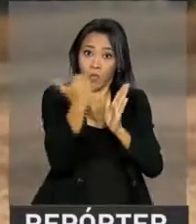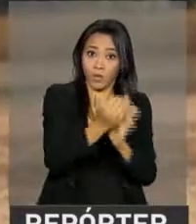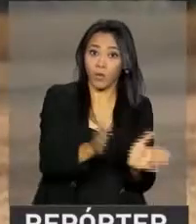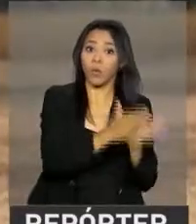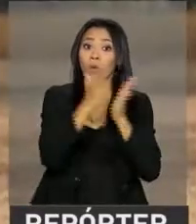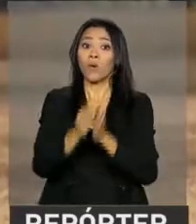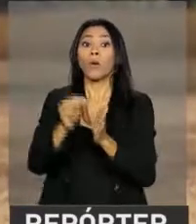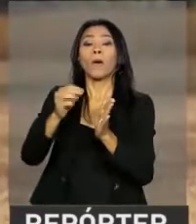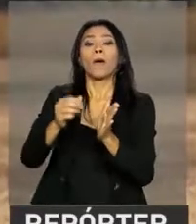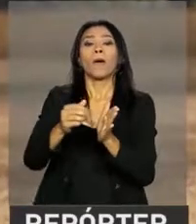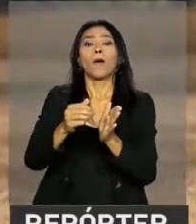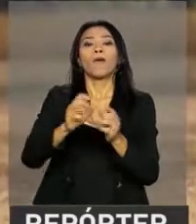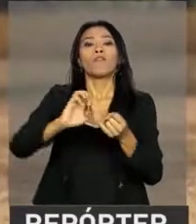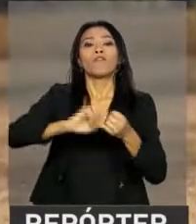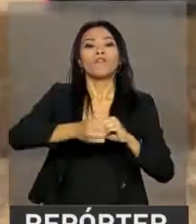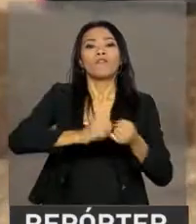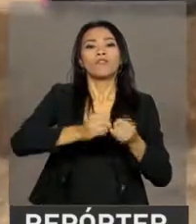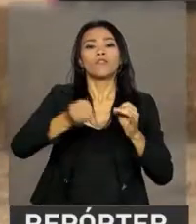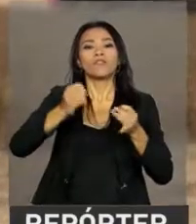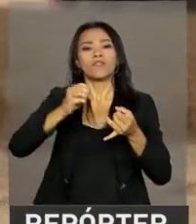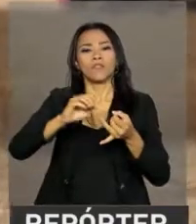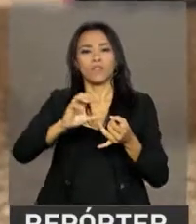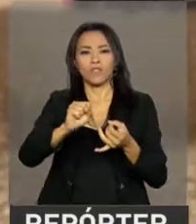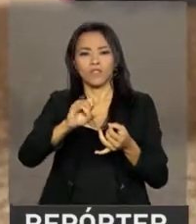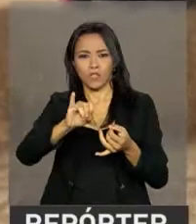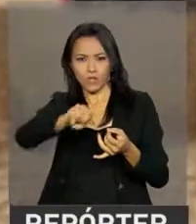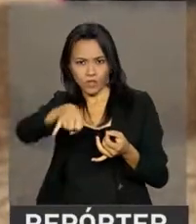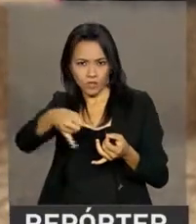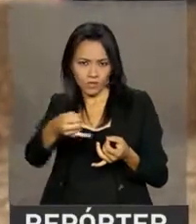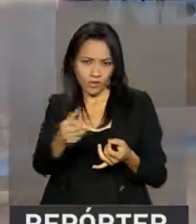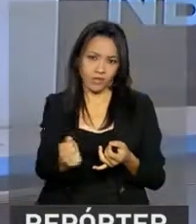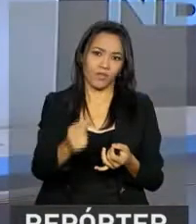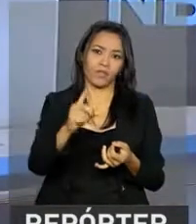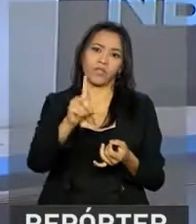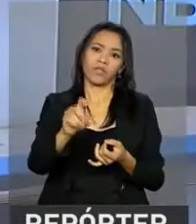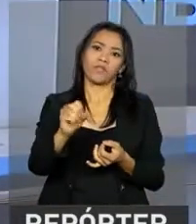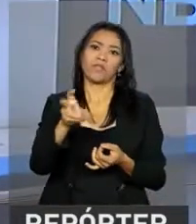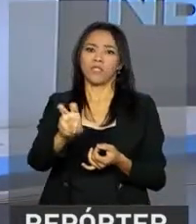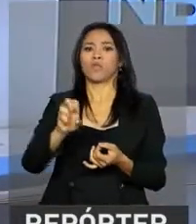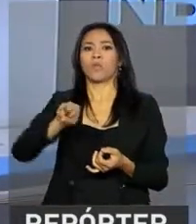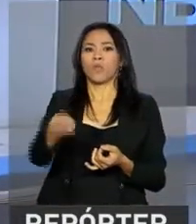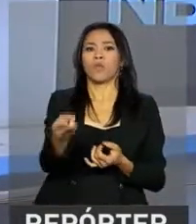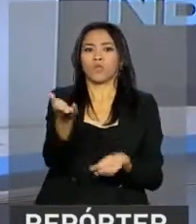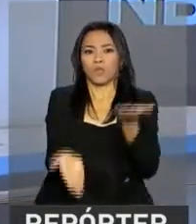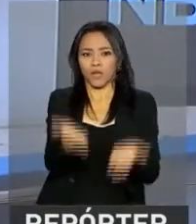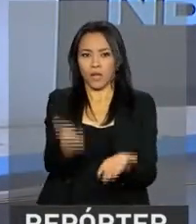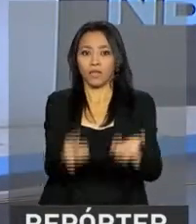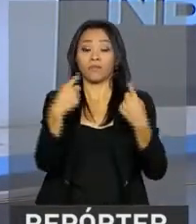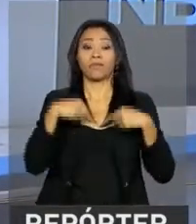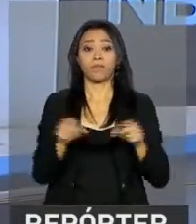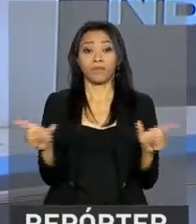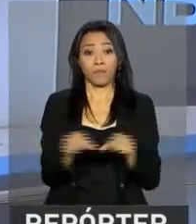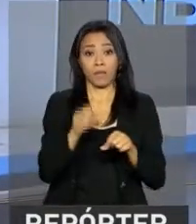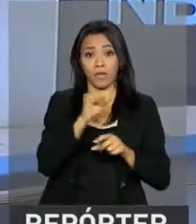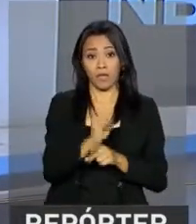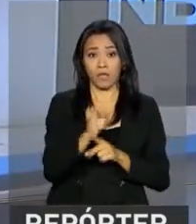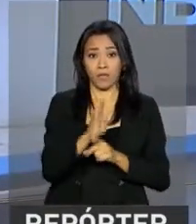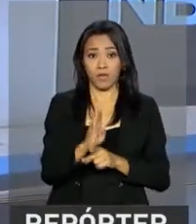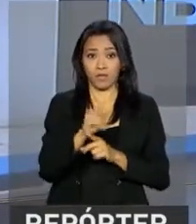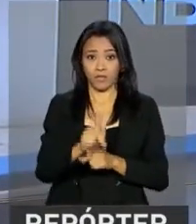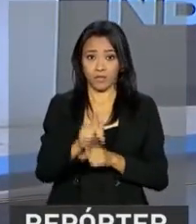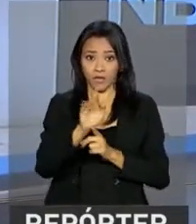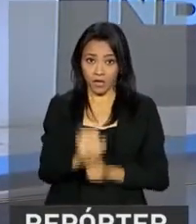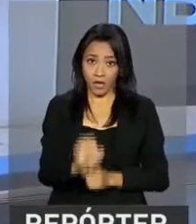soja que deve chegar a 105 toda milhões de toneladas o ibge também divulgou estimativa da safra de grãos